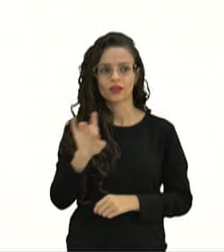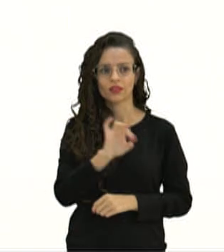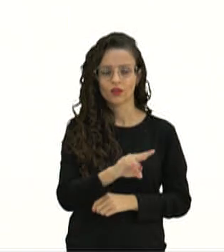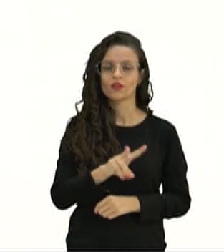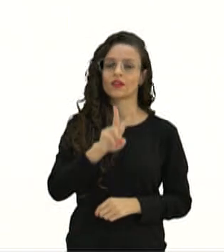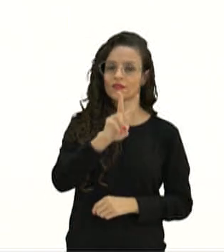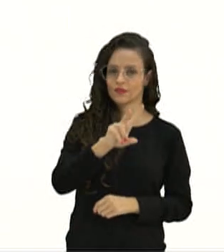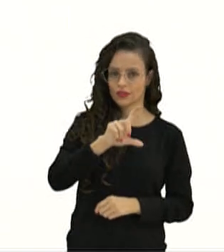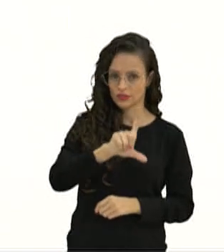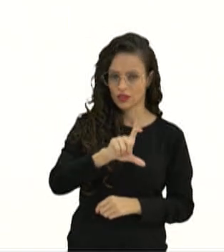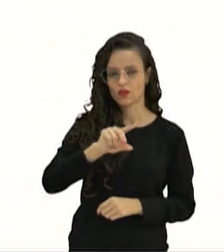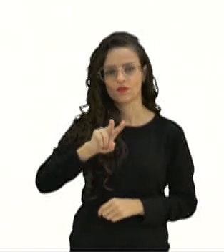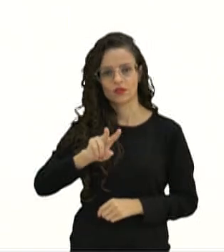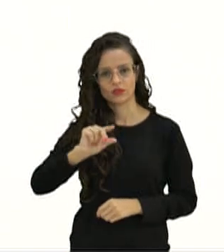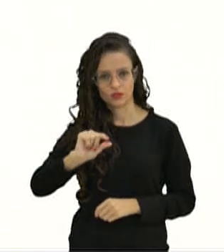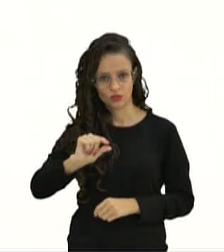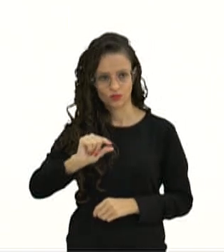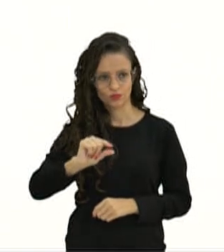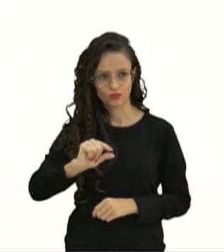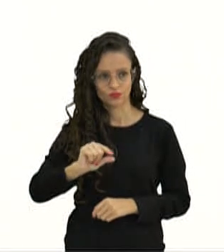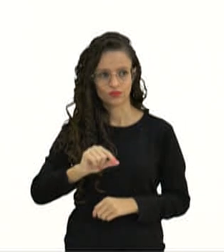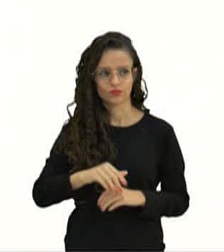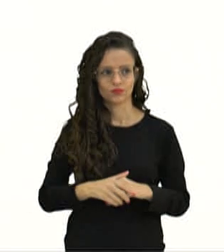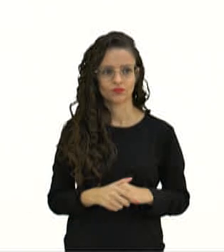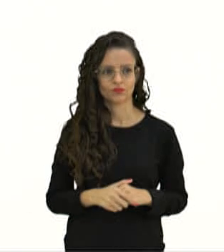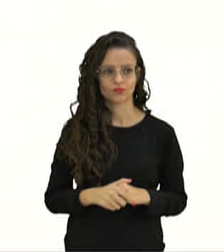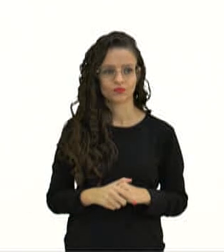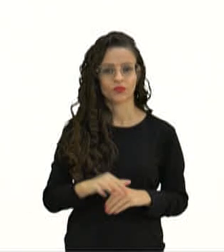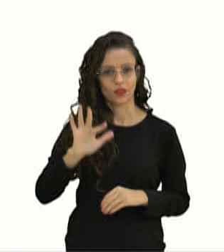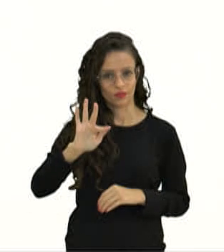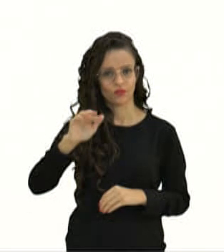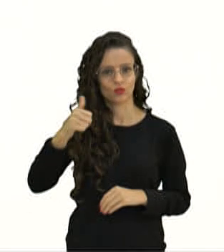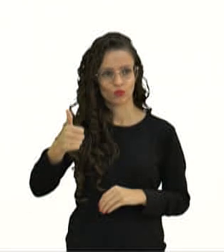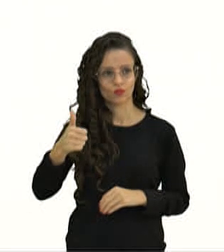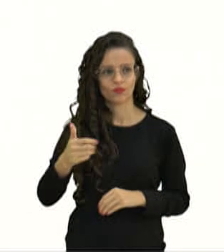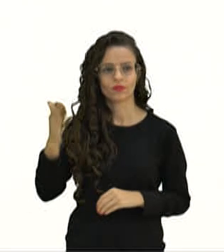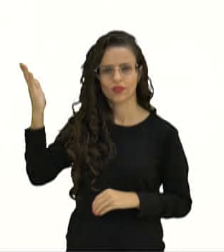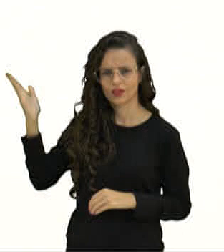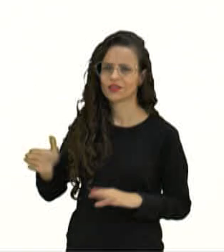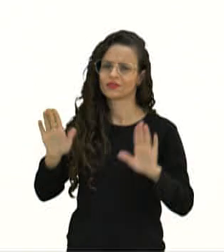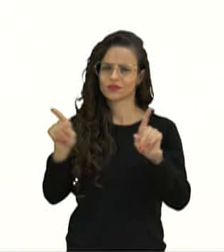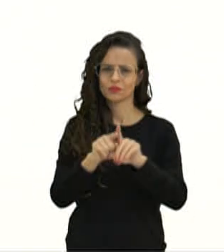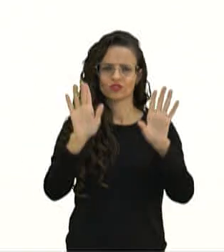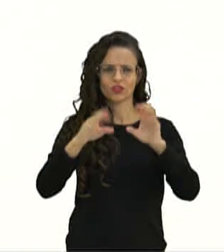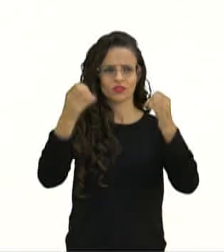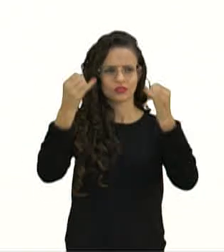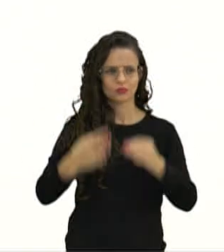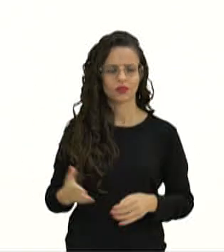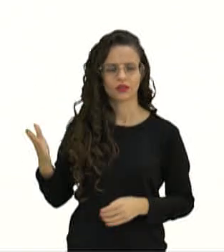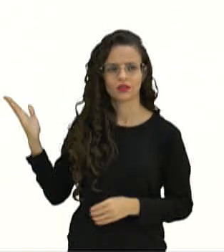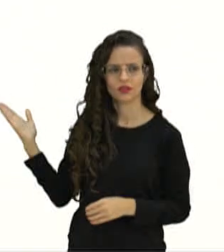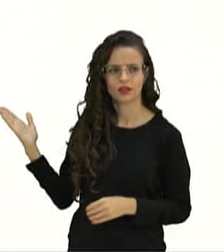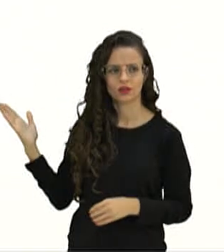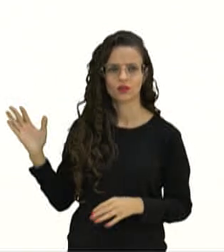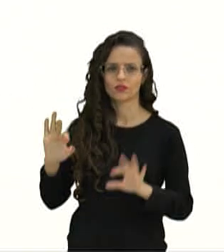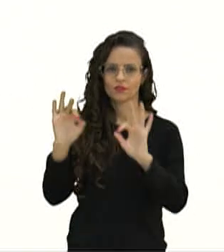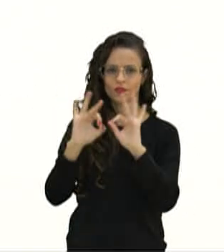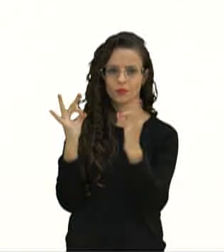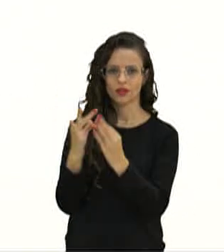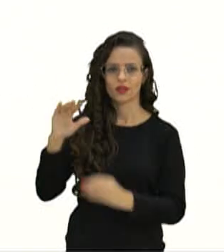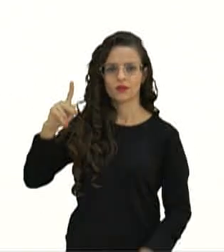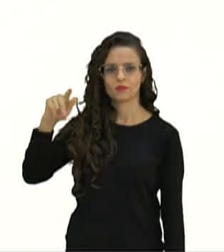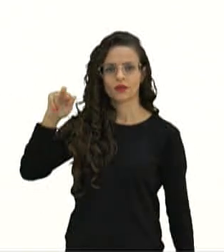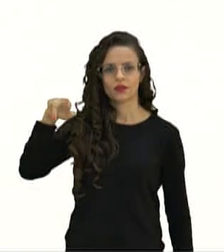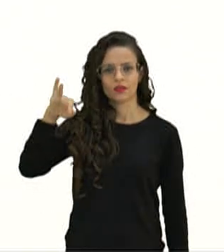semente Vzão e o Vzinho, geração F1. Aqui, como eu já expliquei ali também, a geração parental, olha lá,